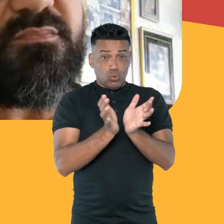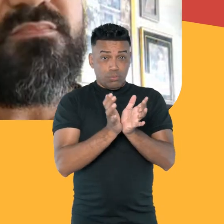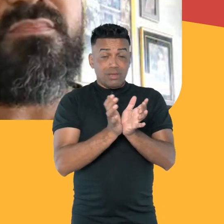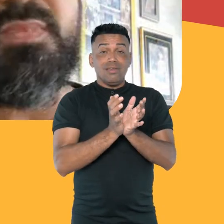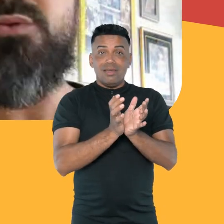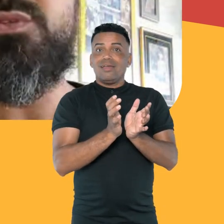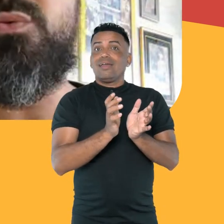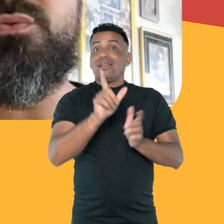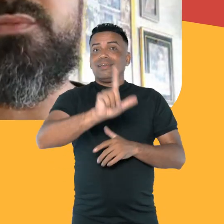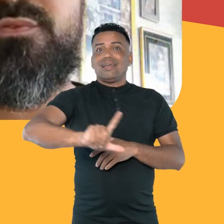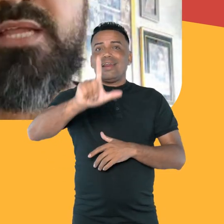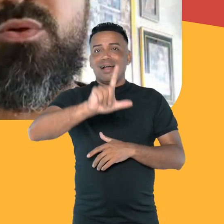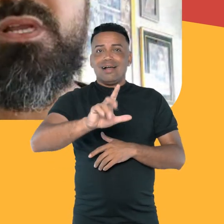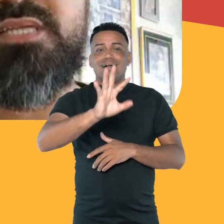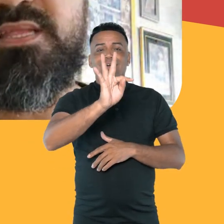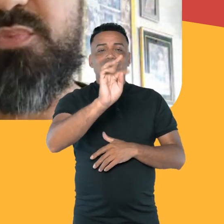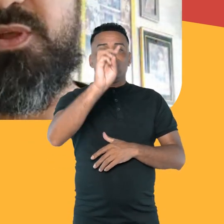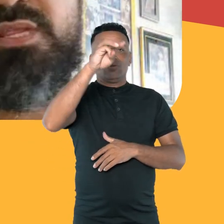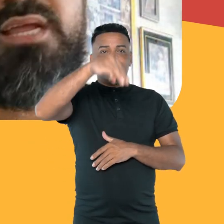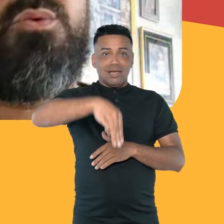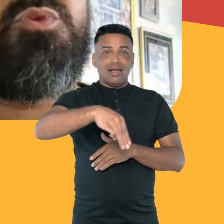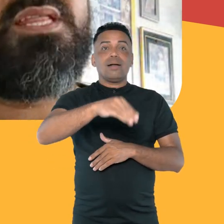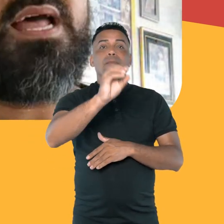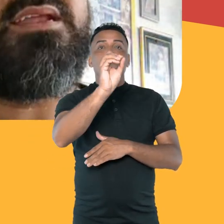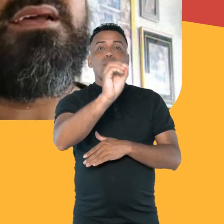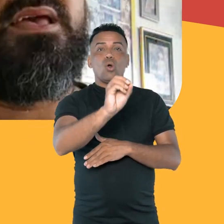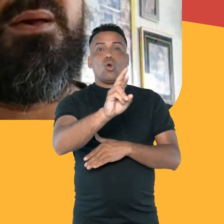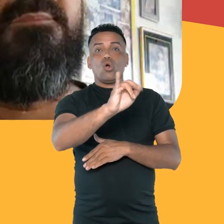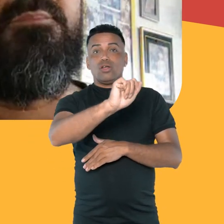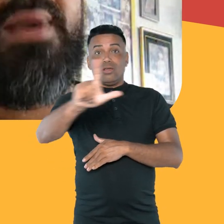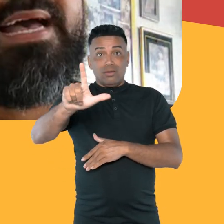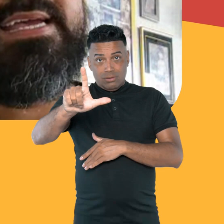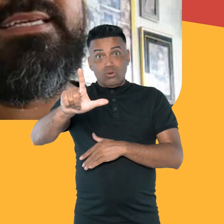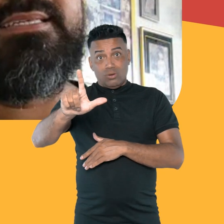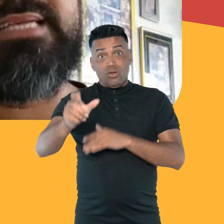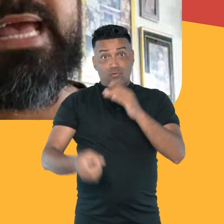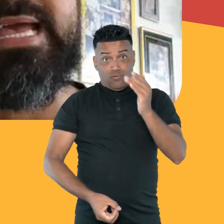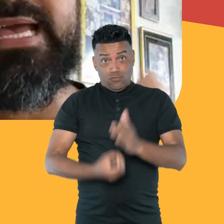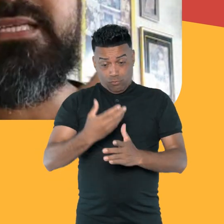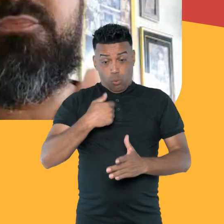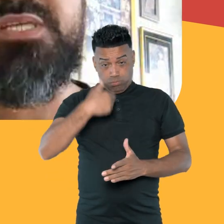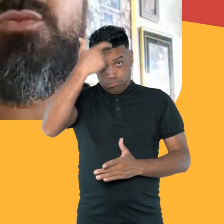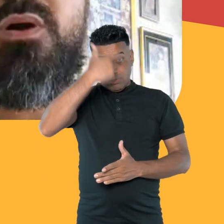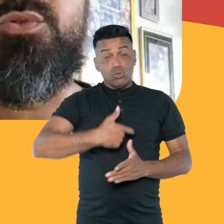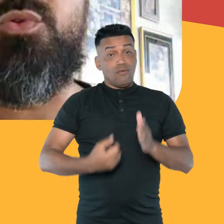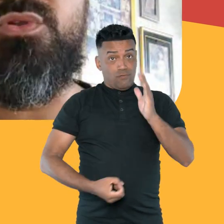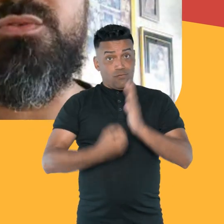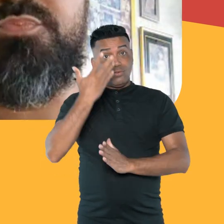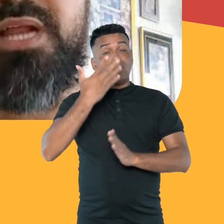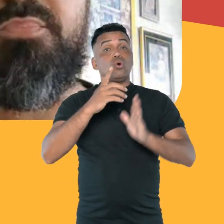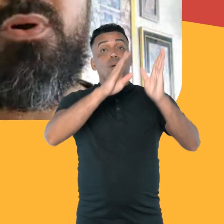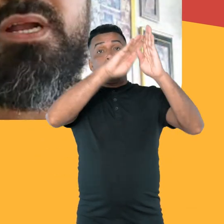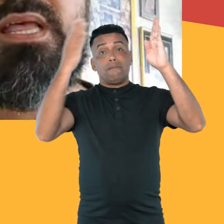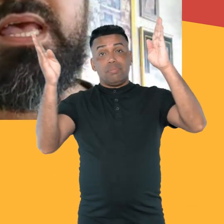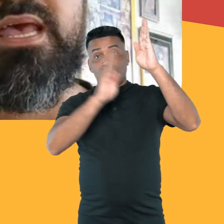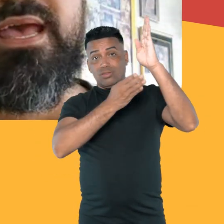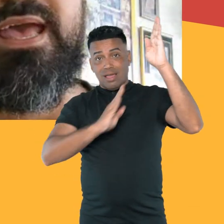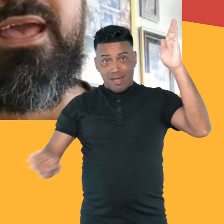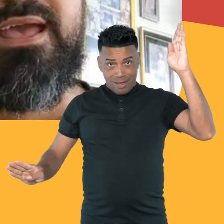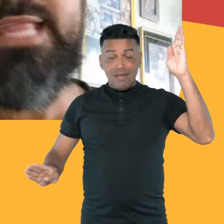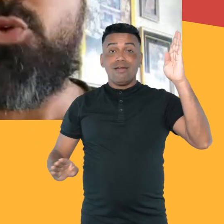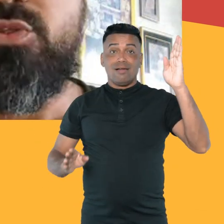Tamboril, eu sou um dos fundadores, né, da biblioteca comunitária, mas esse pessoal todo de